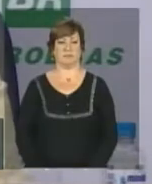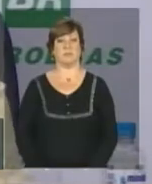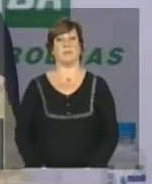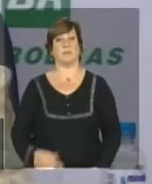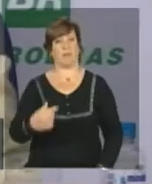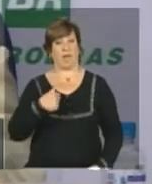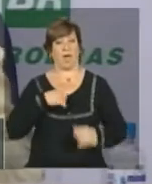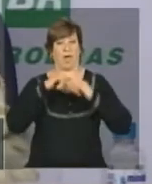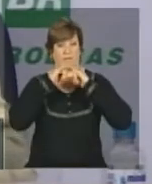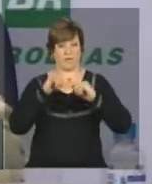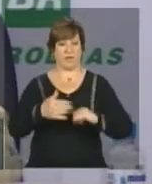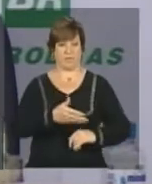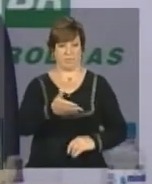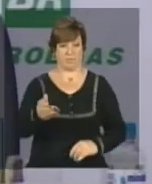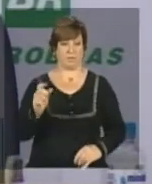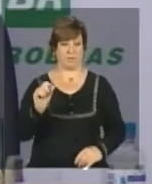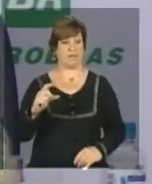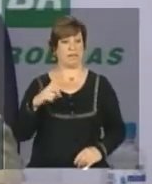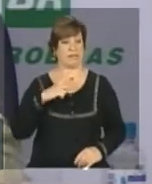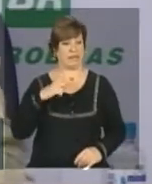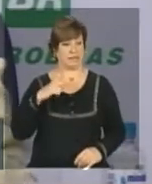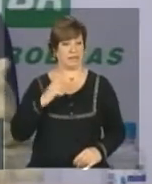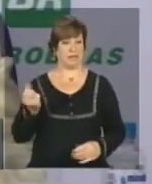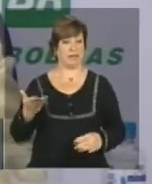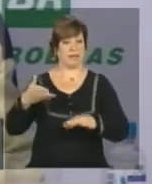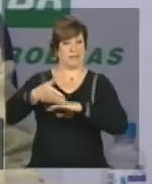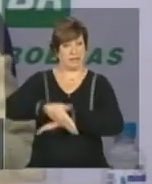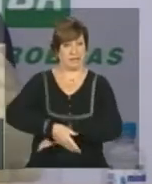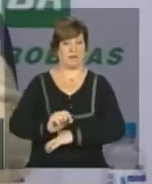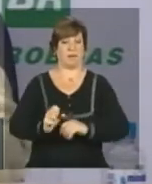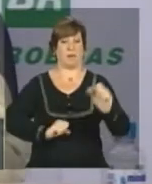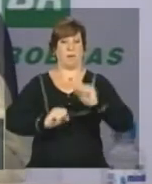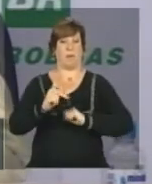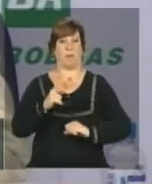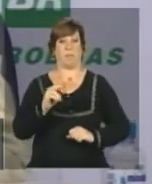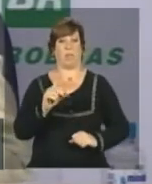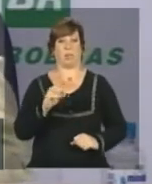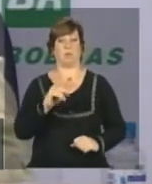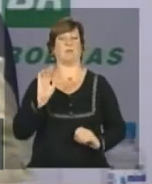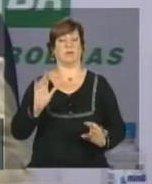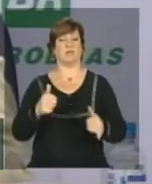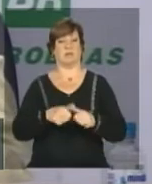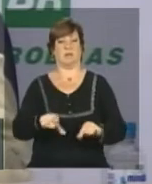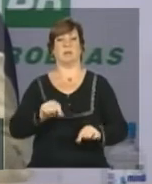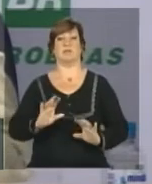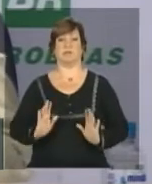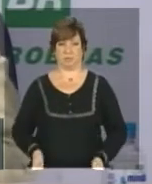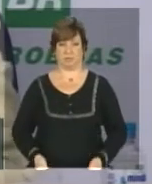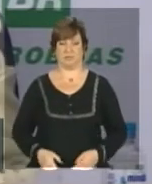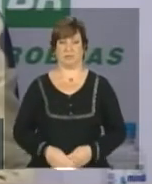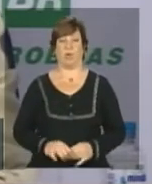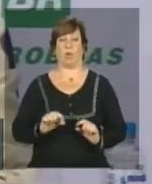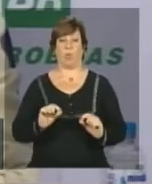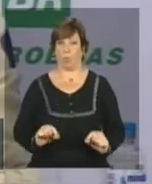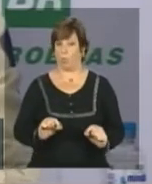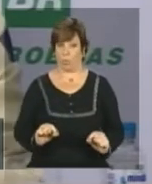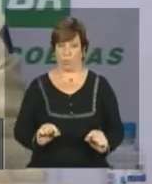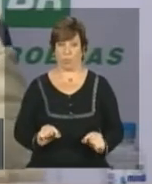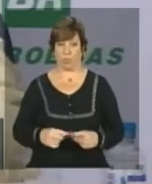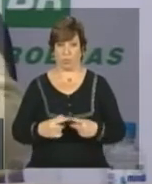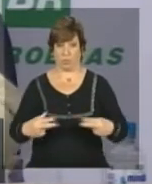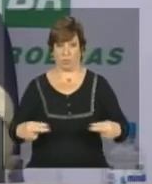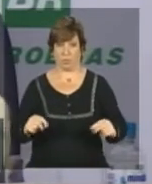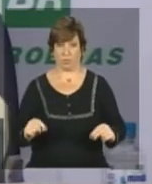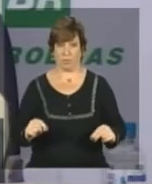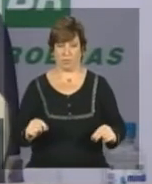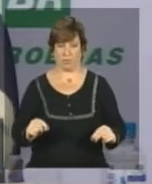Eu digo para vocês que a entrada de produção dos diversos campos ela está definida. O elemento,